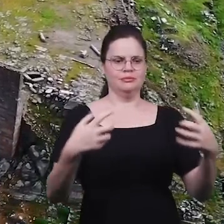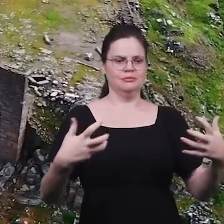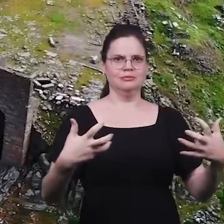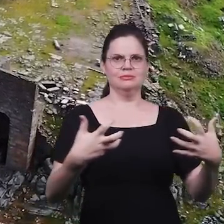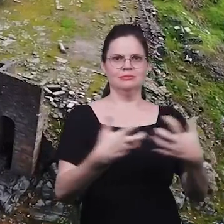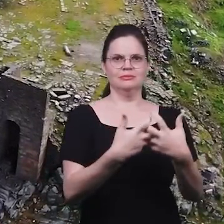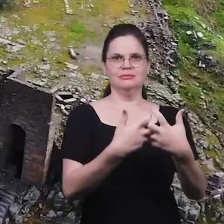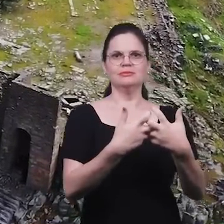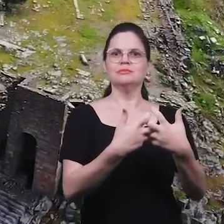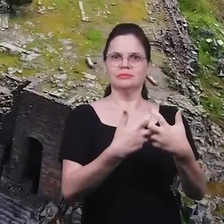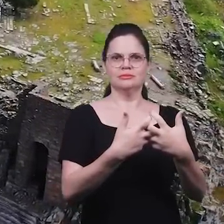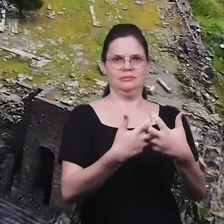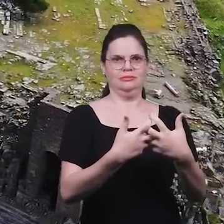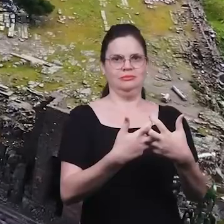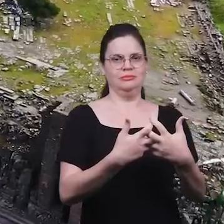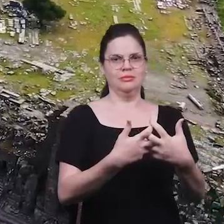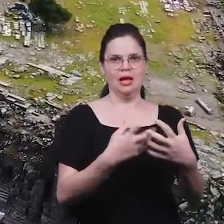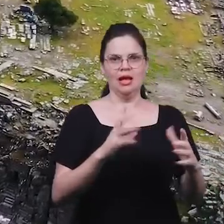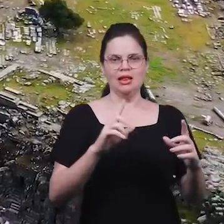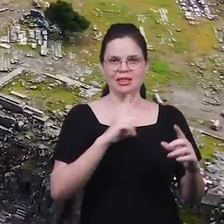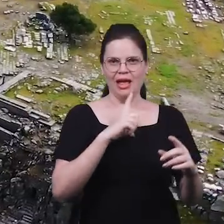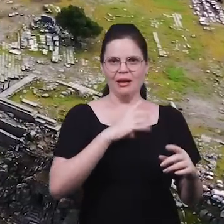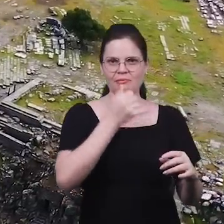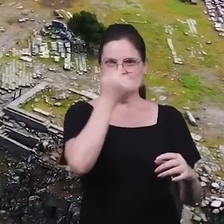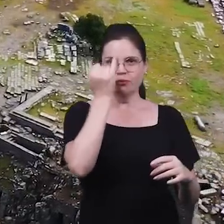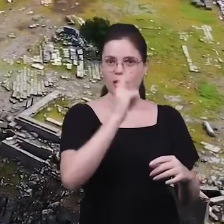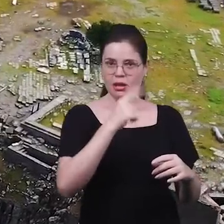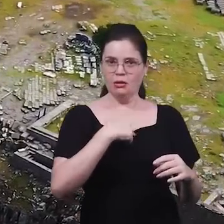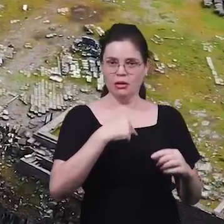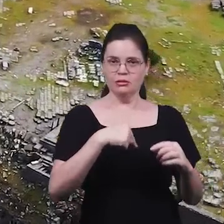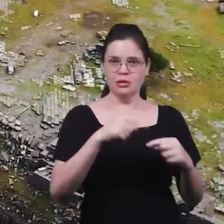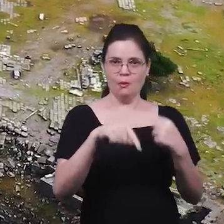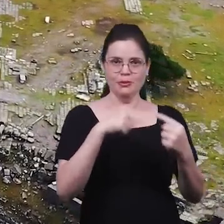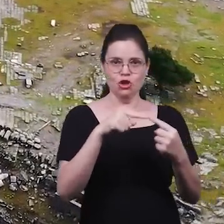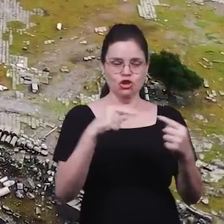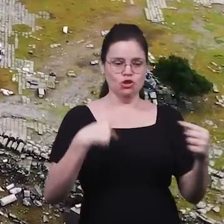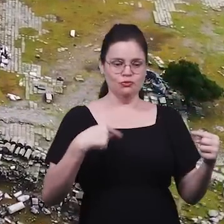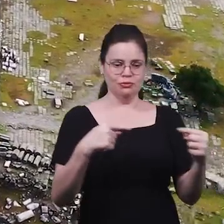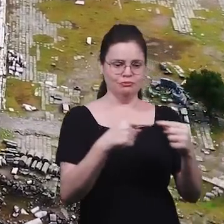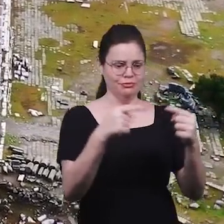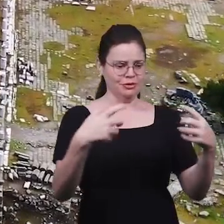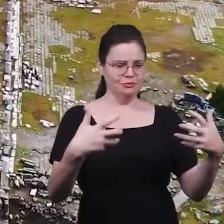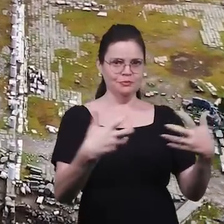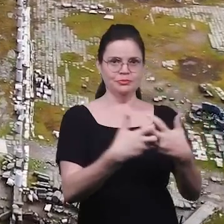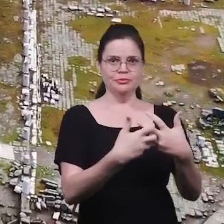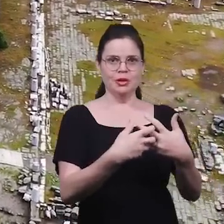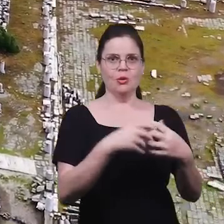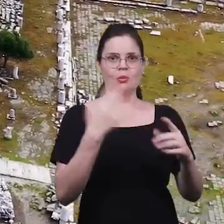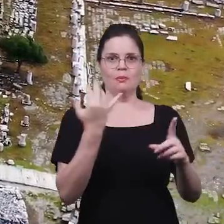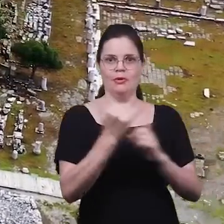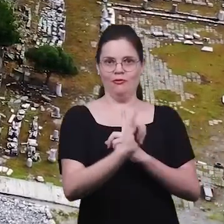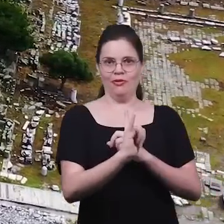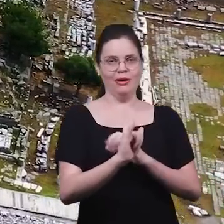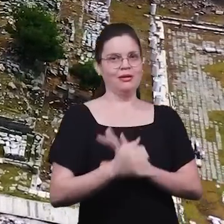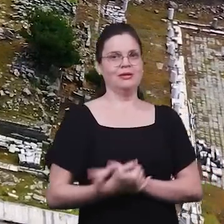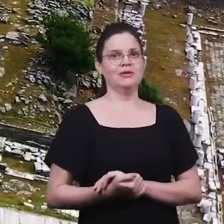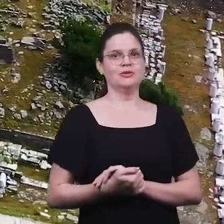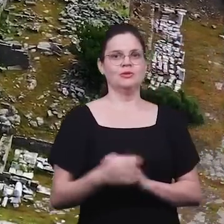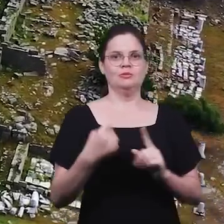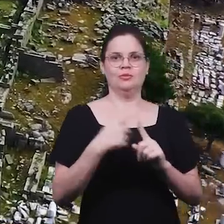coincidência que não existe na Bíblia. E daquilo que você vê, então, quando você